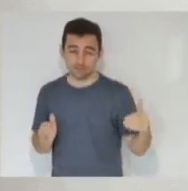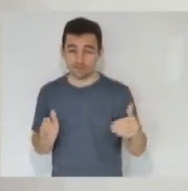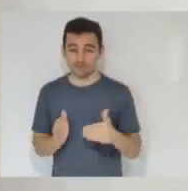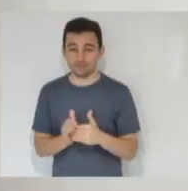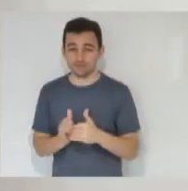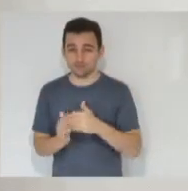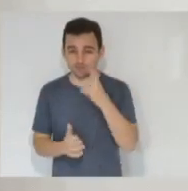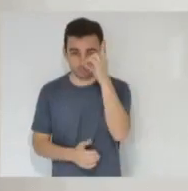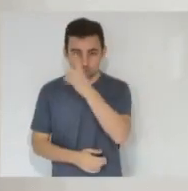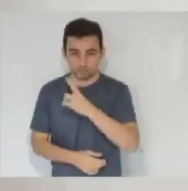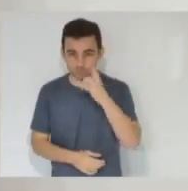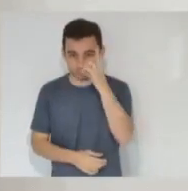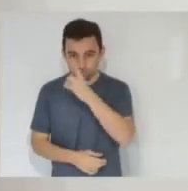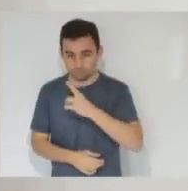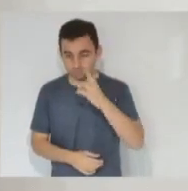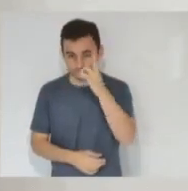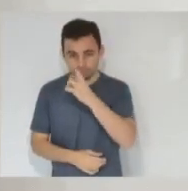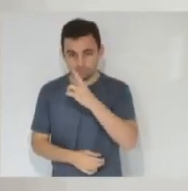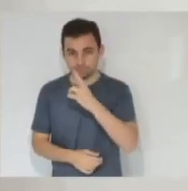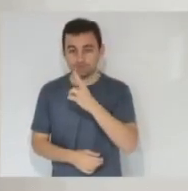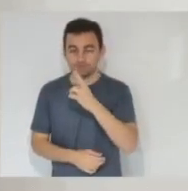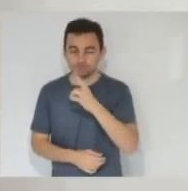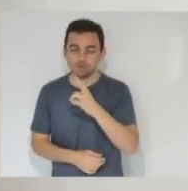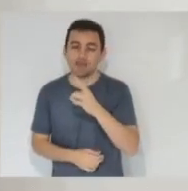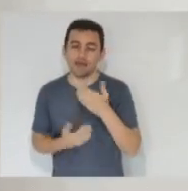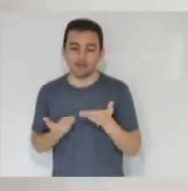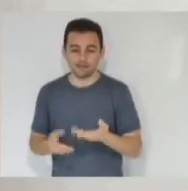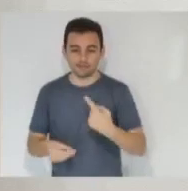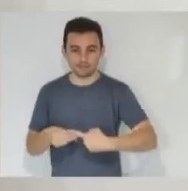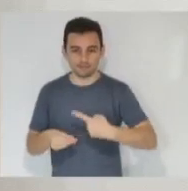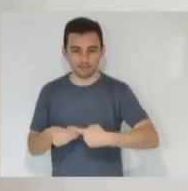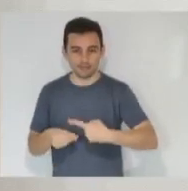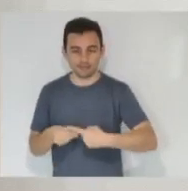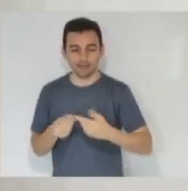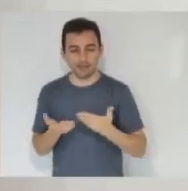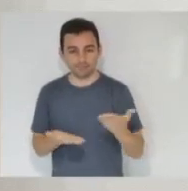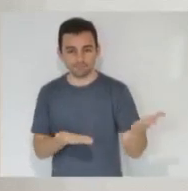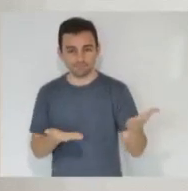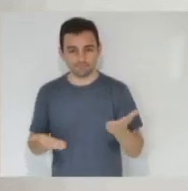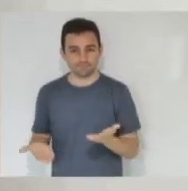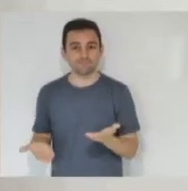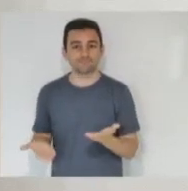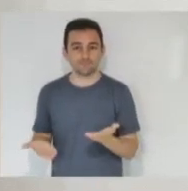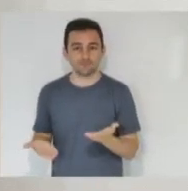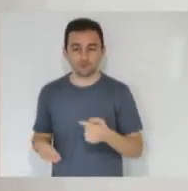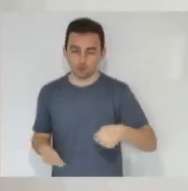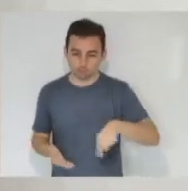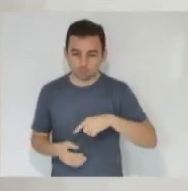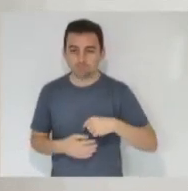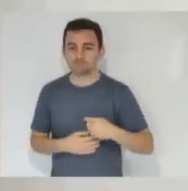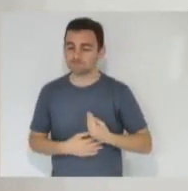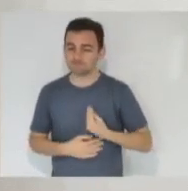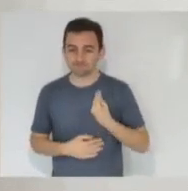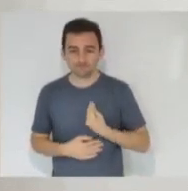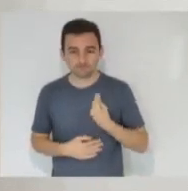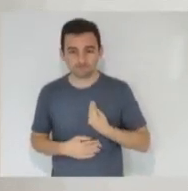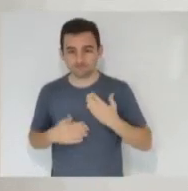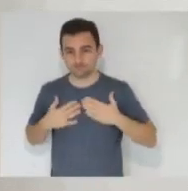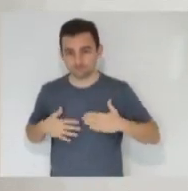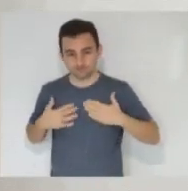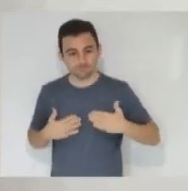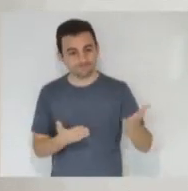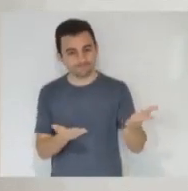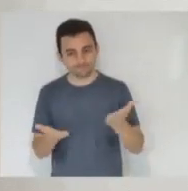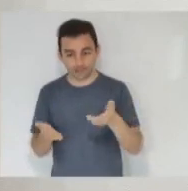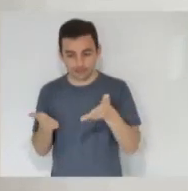do que sempre, afinal, Uruçangue está sempre a postos para bem recebê-los, de amanhã até domingo estaremos à disposição para recebê-los no